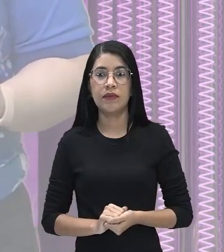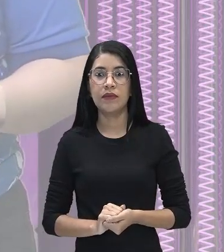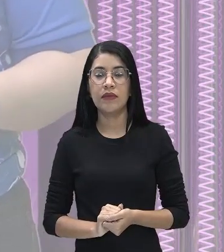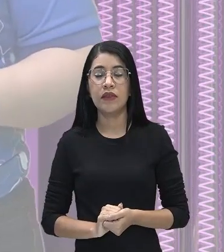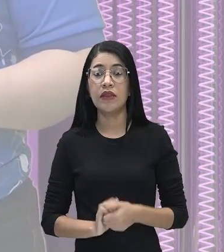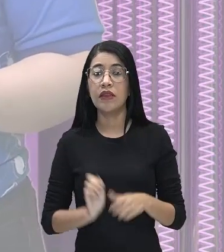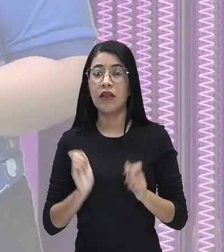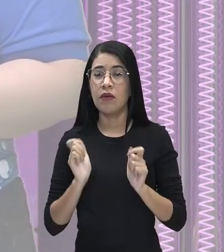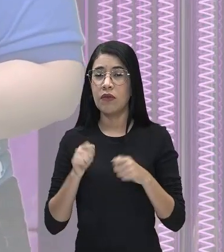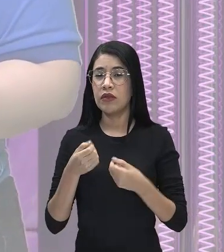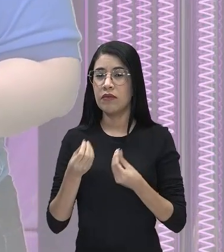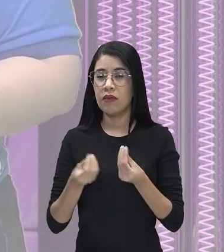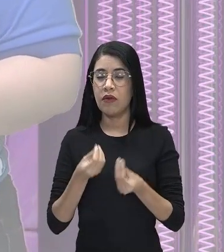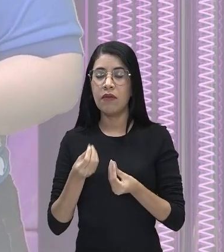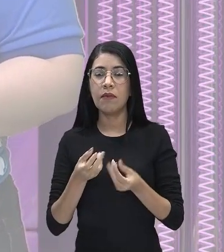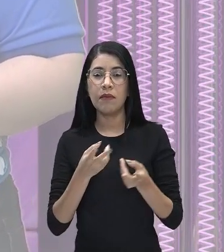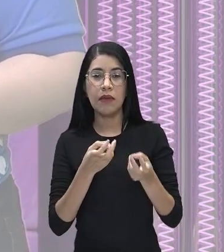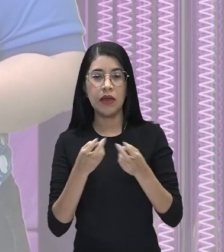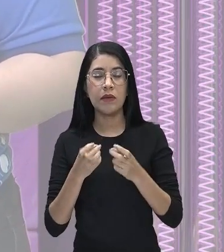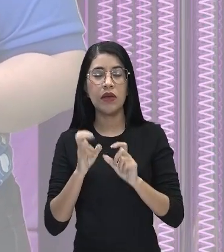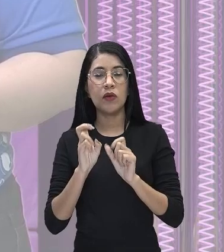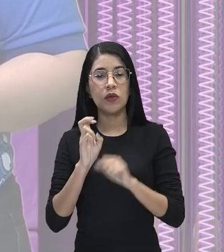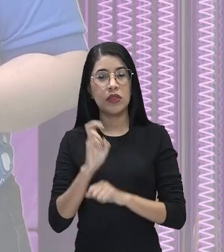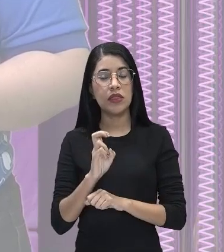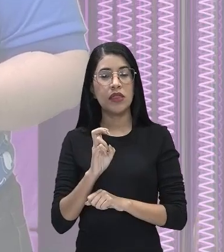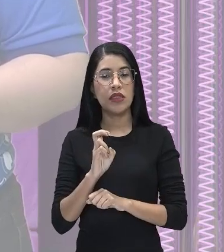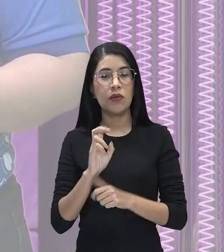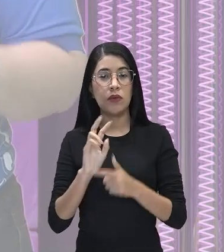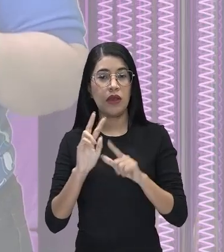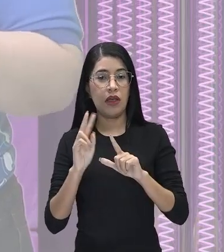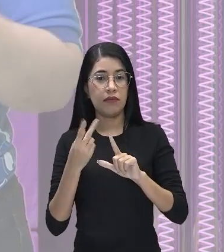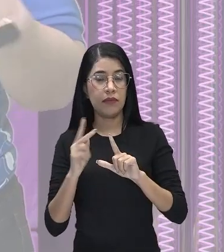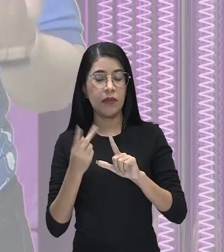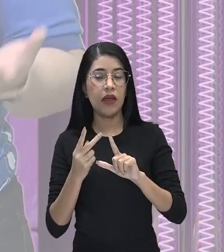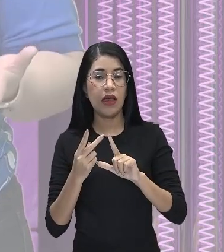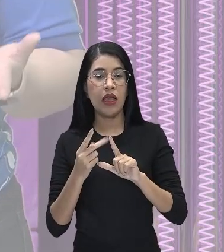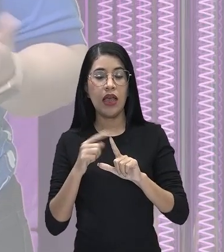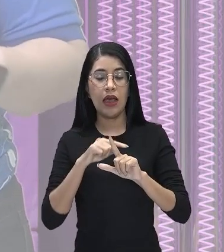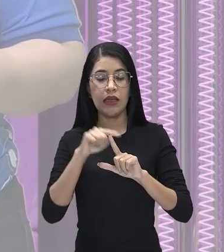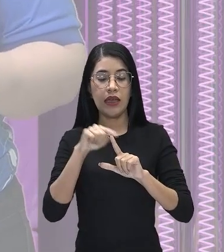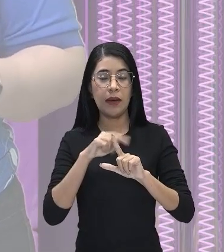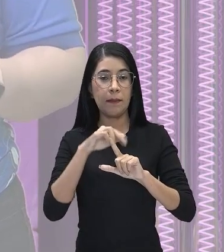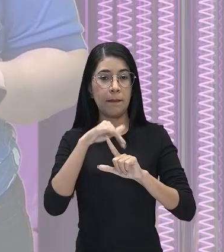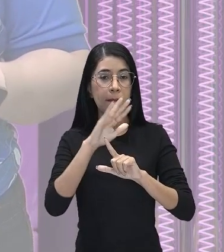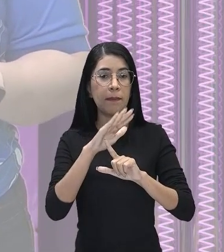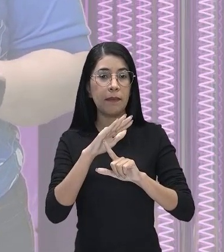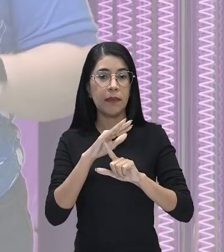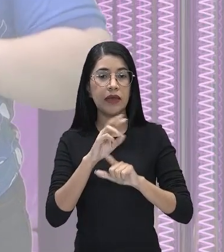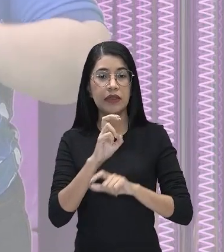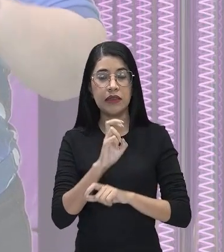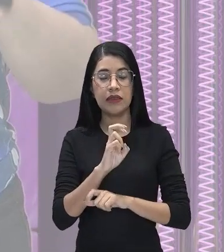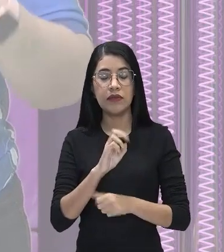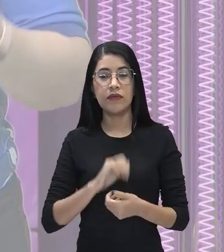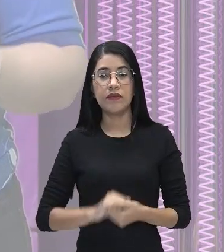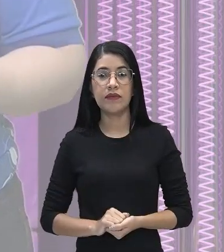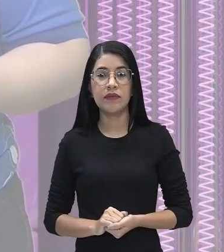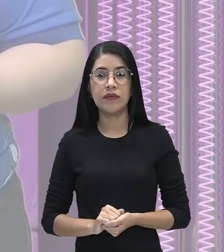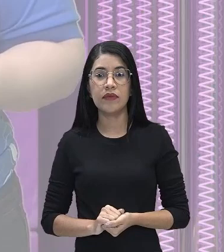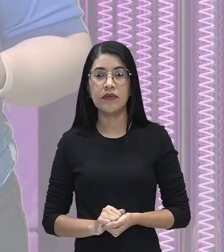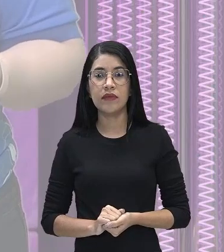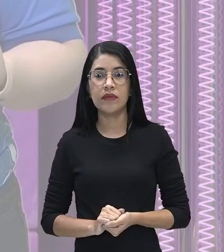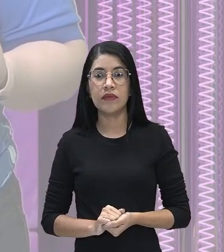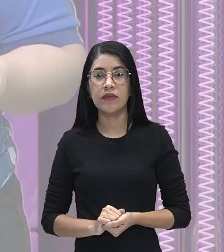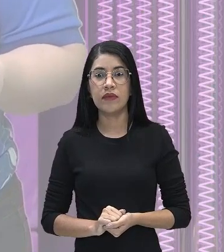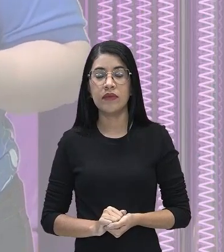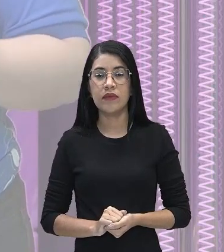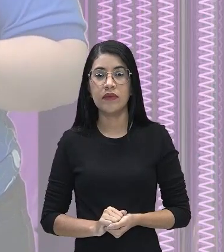estão vendo que o 5, que é a medida da hipotenusa, é o lado maior do triângulo, ele mede 5. Né? Eu não coloquei